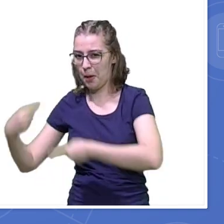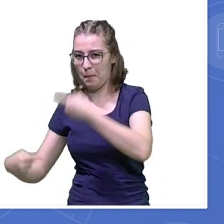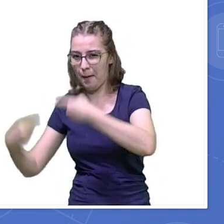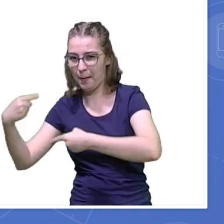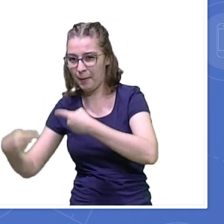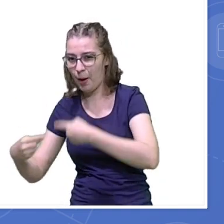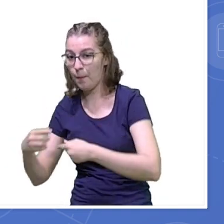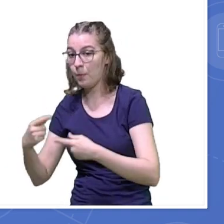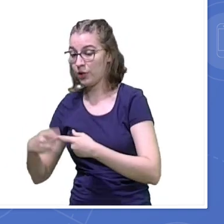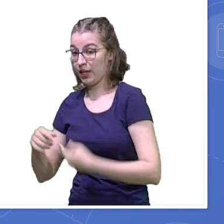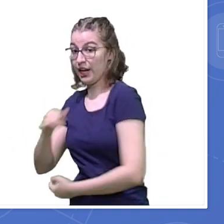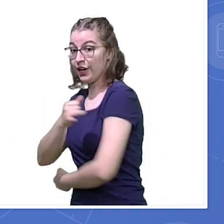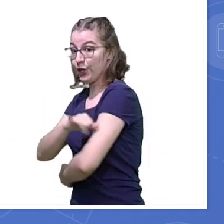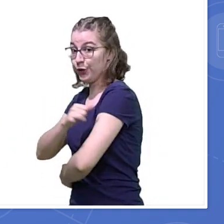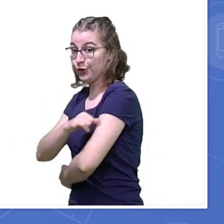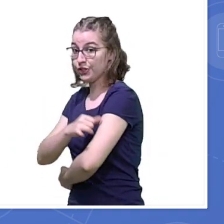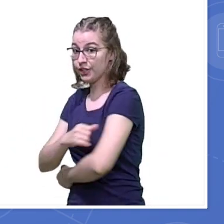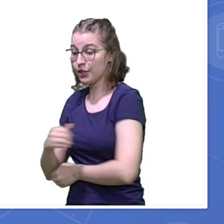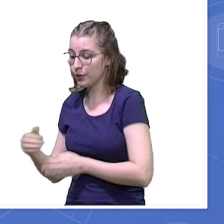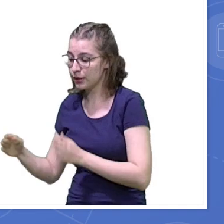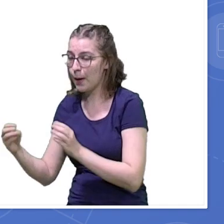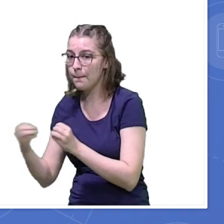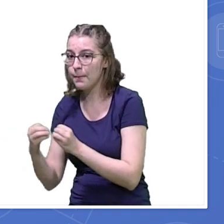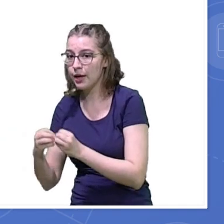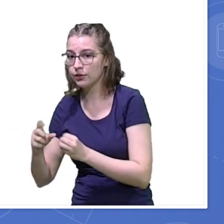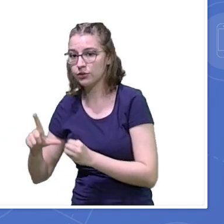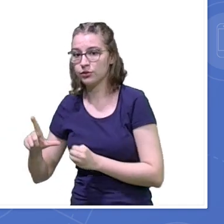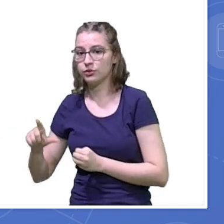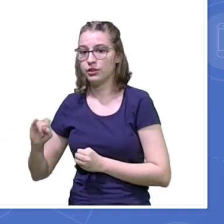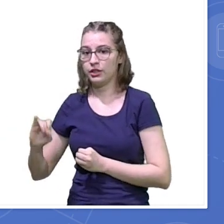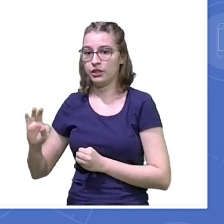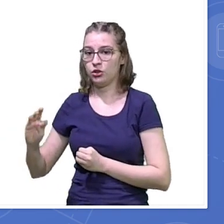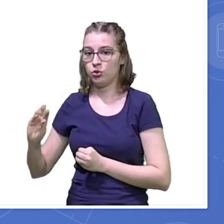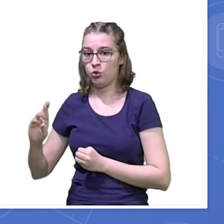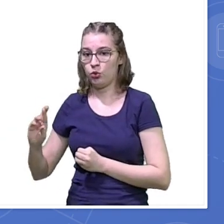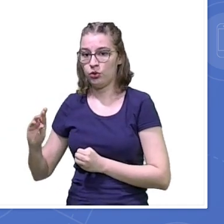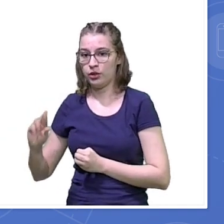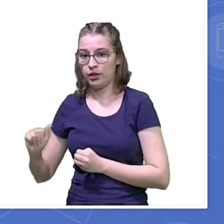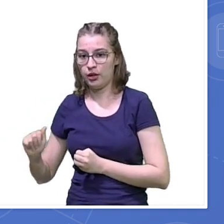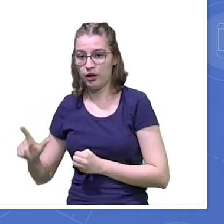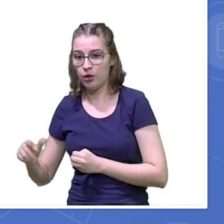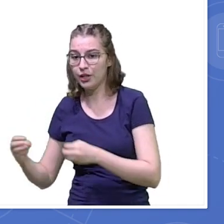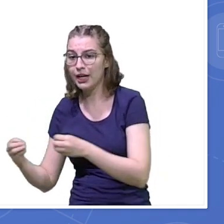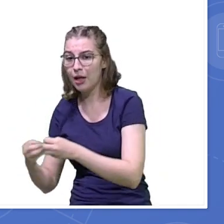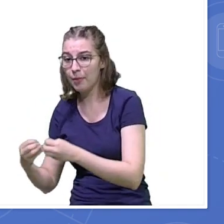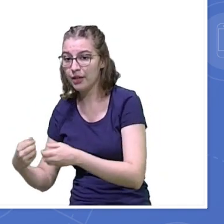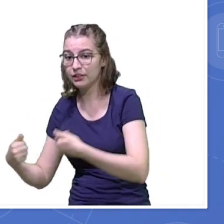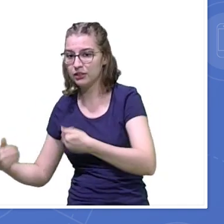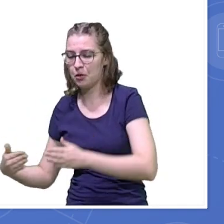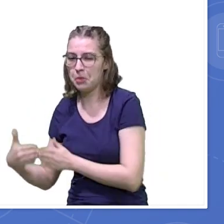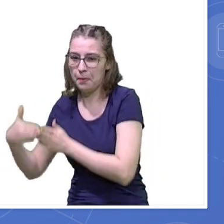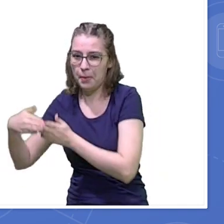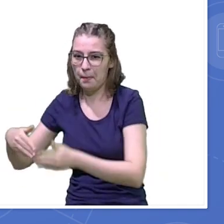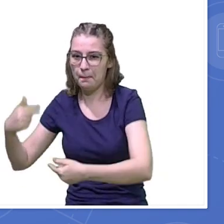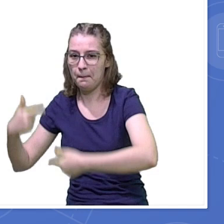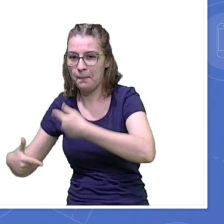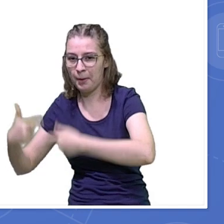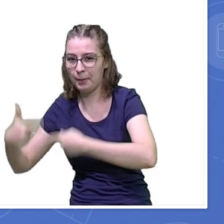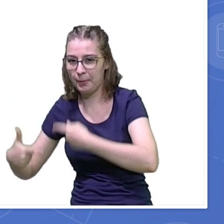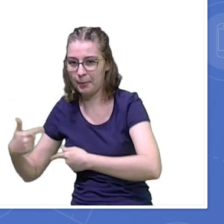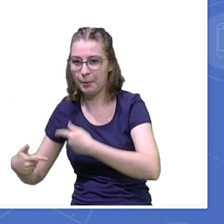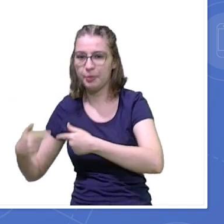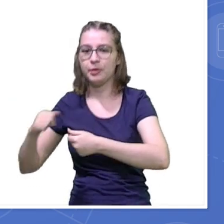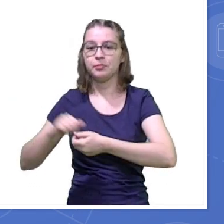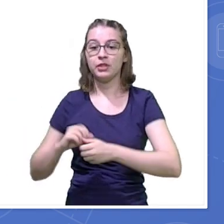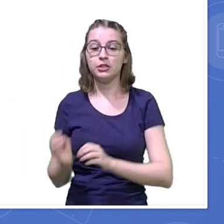cidade, Rio de Janeiro é uma área próxima do litoral, né? E a nova capital iria contribuir para a ocupação